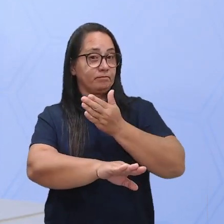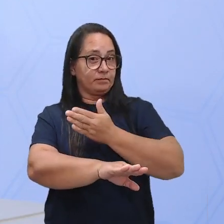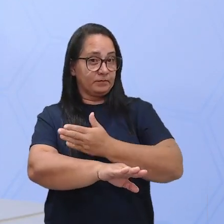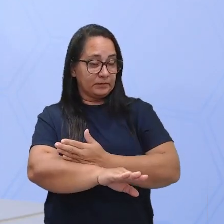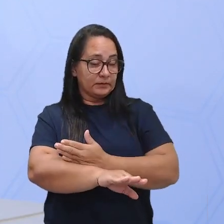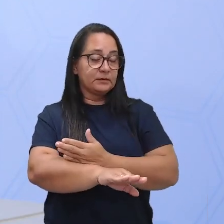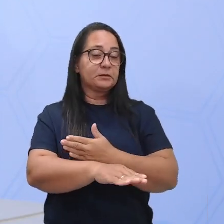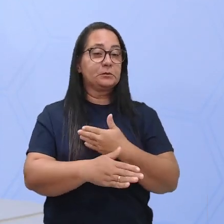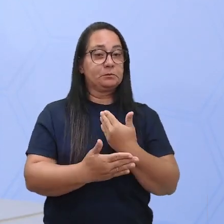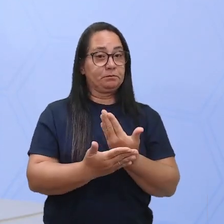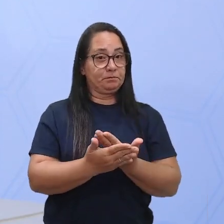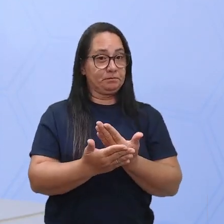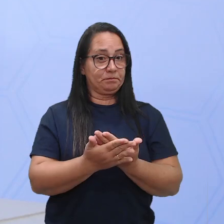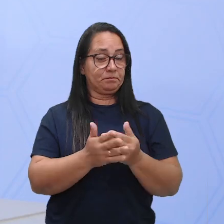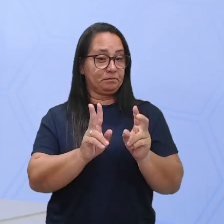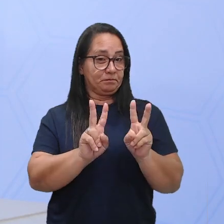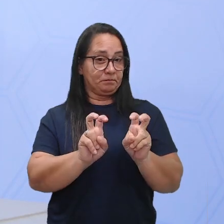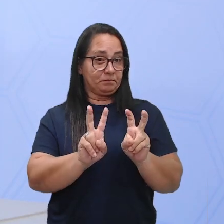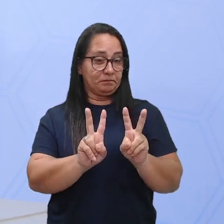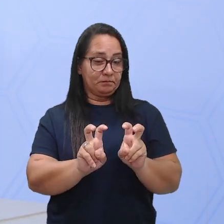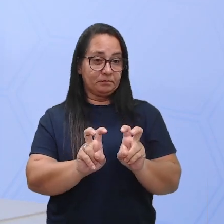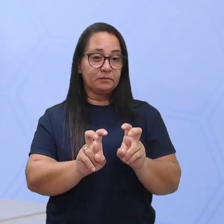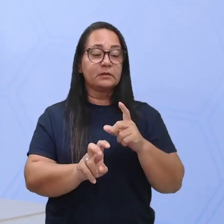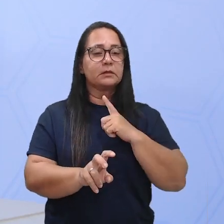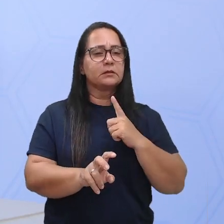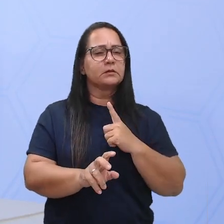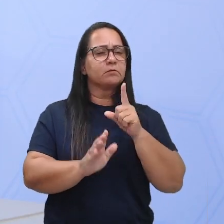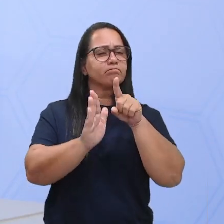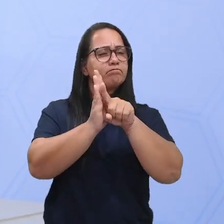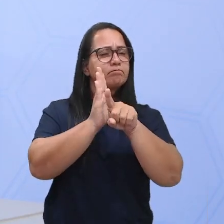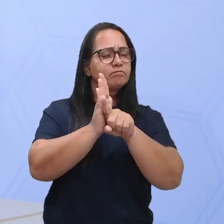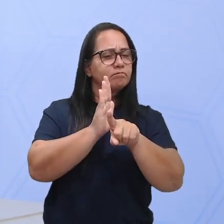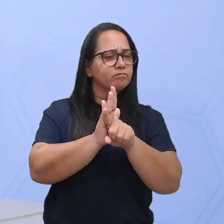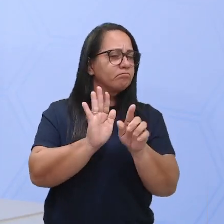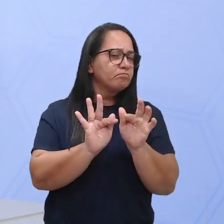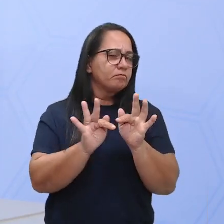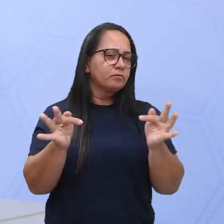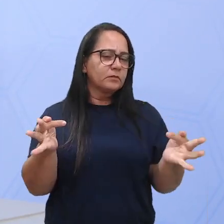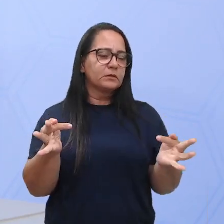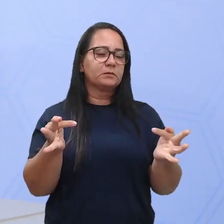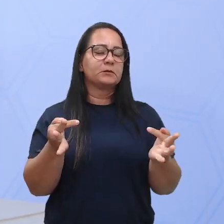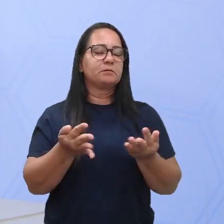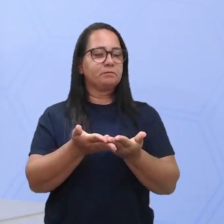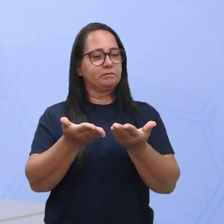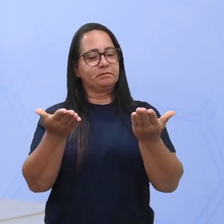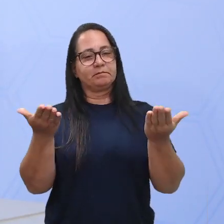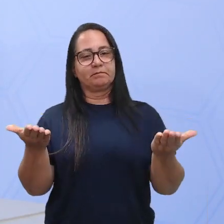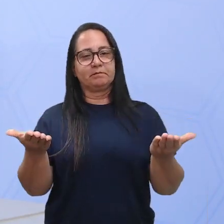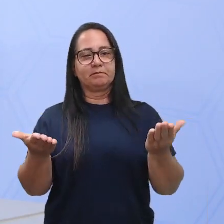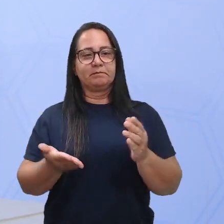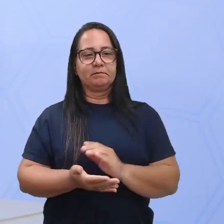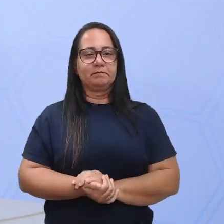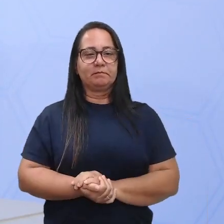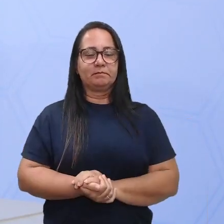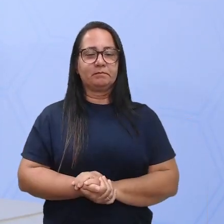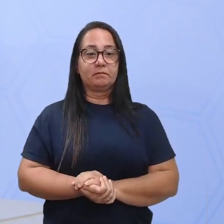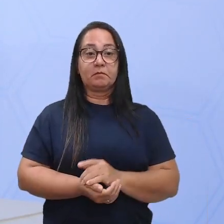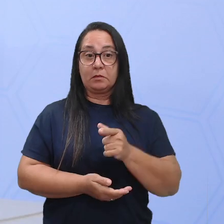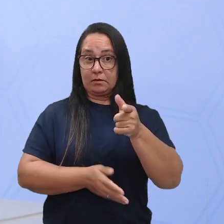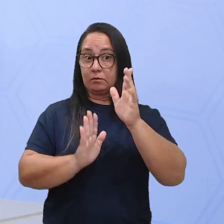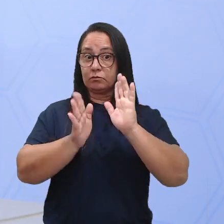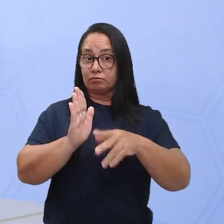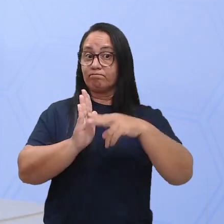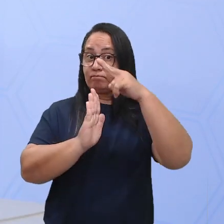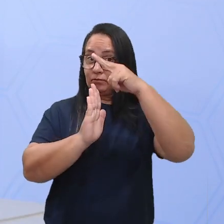da nossa videoaula de hoje, eu tenho umas perguntinhas básicas para fazer para vocês. Você já fez a leitura